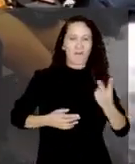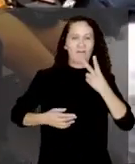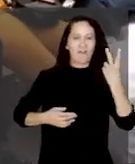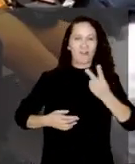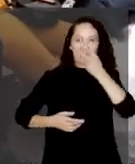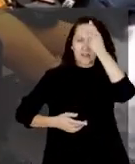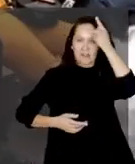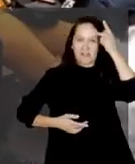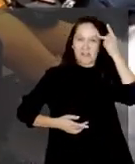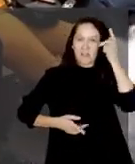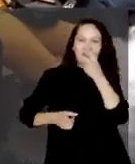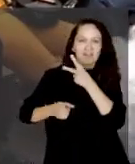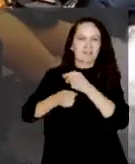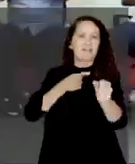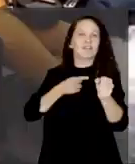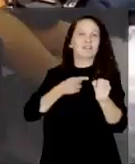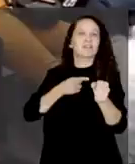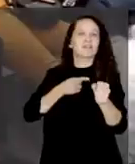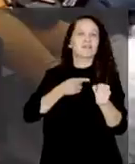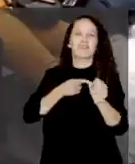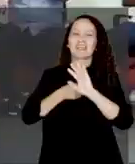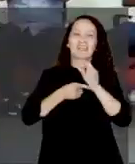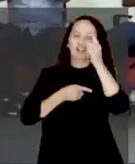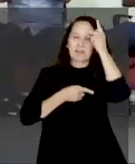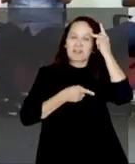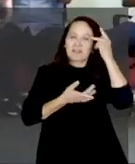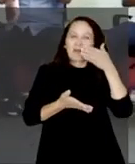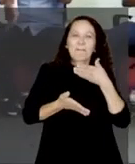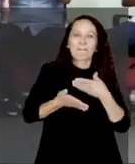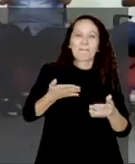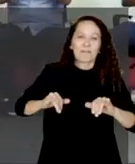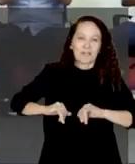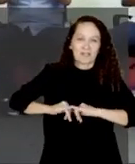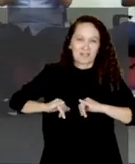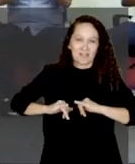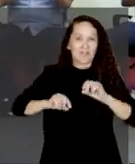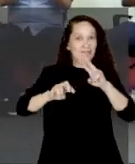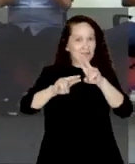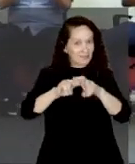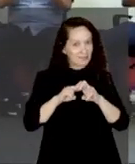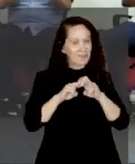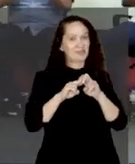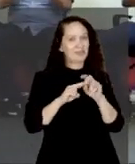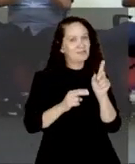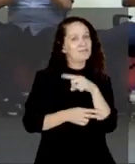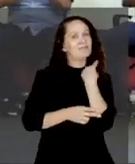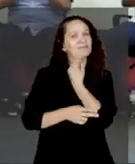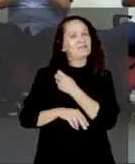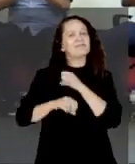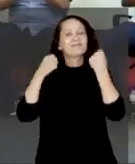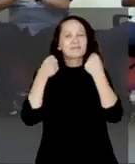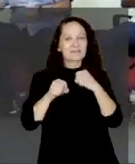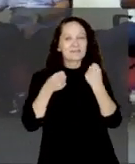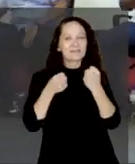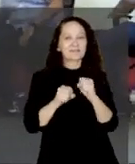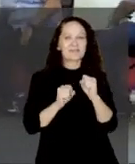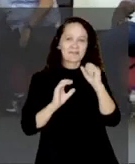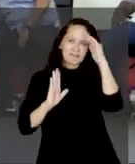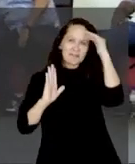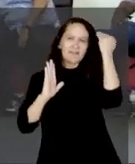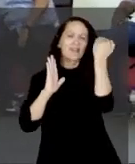trabalhadores metalúrgicos, parabéns aos artistas que participaram desse filme e parabéns ao Wagner Moura, que teve a